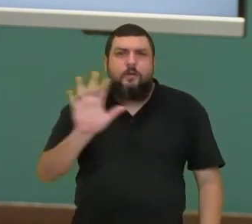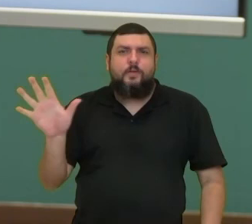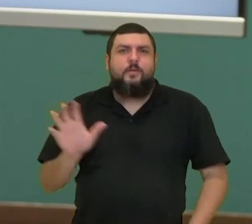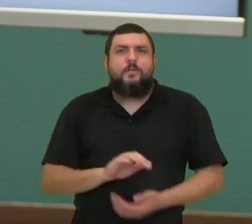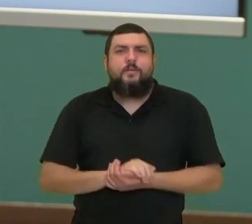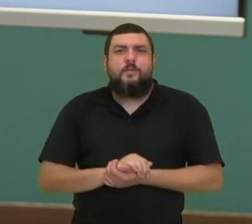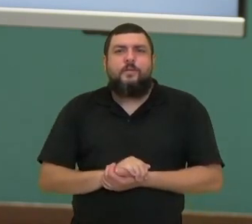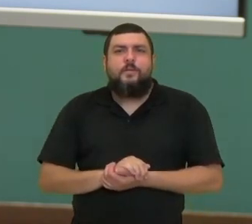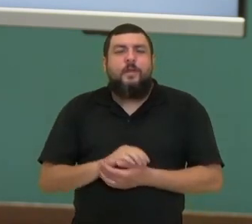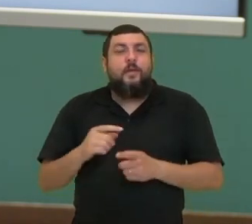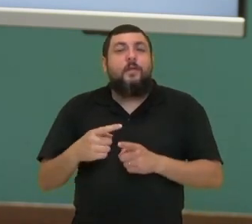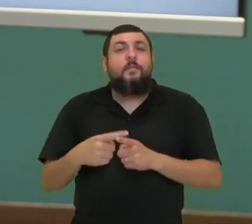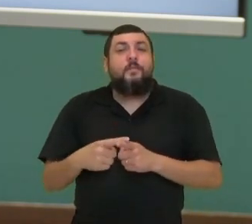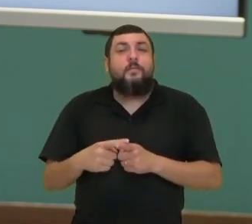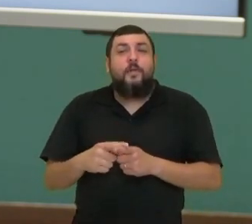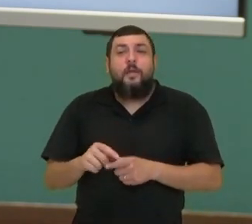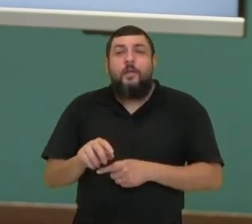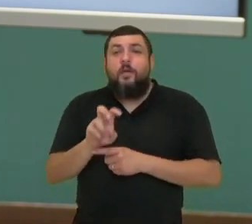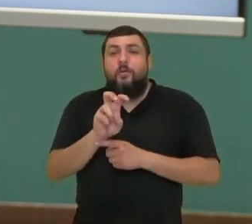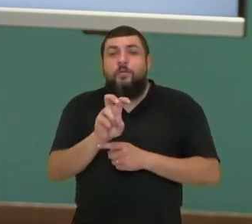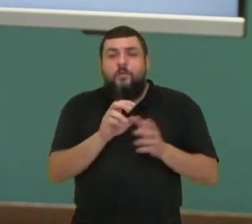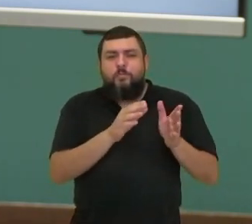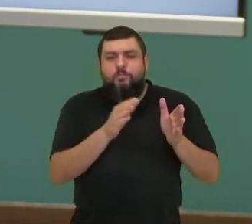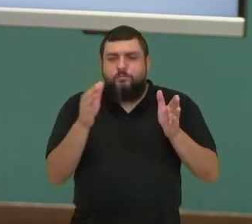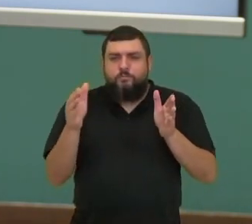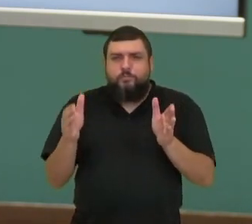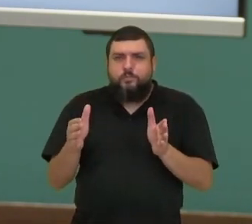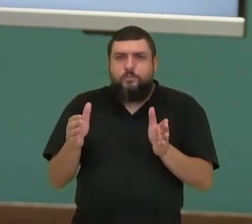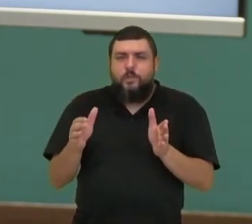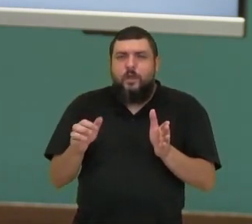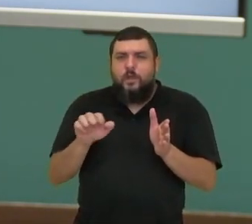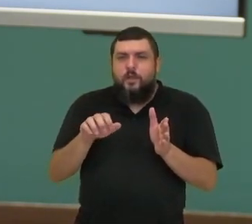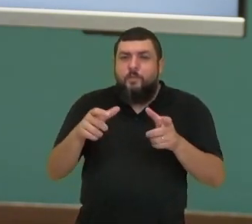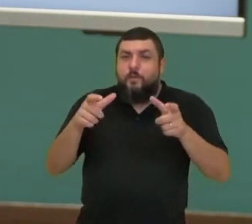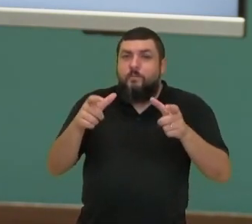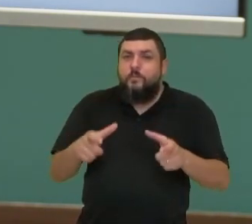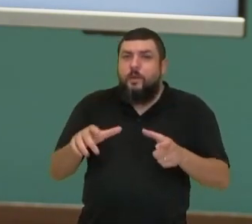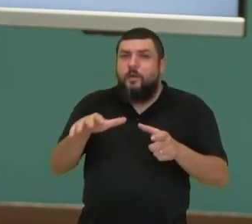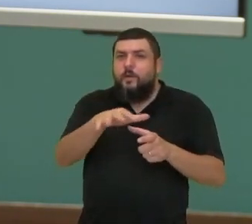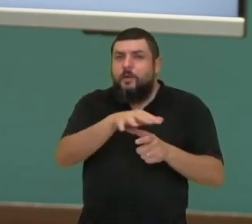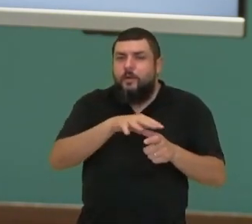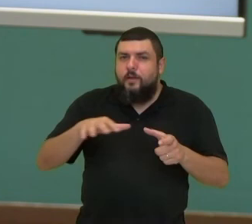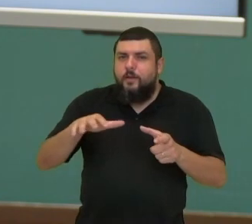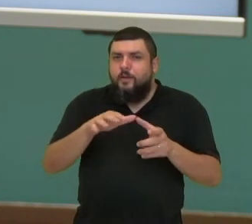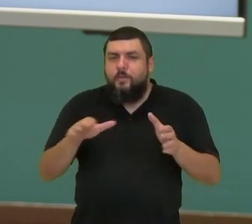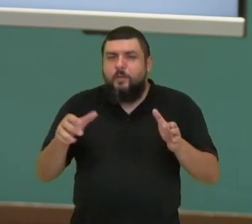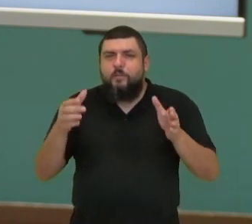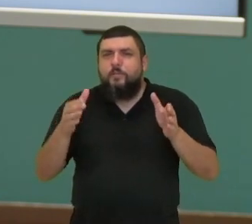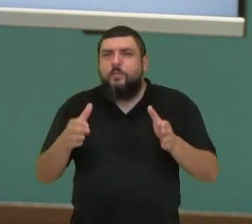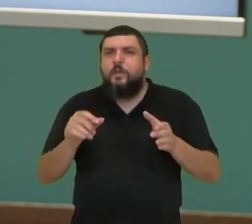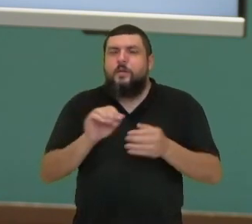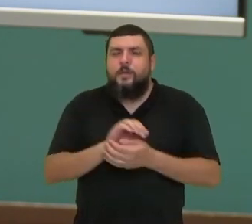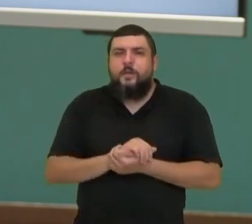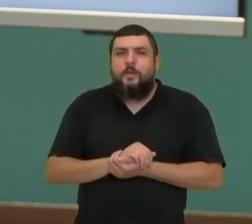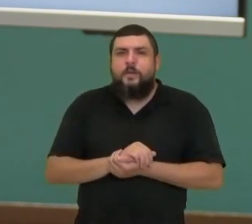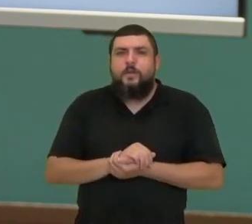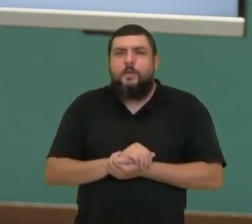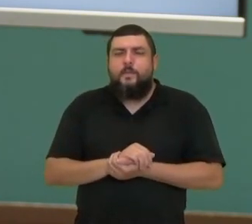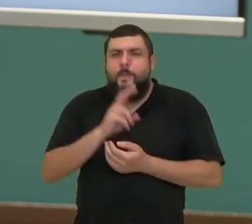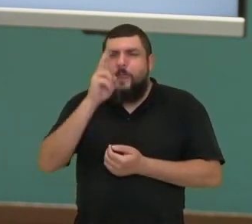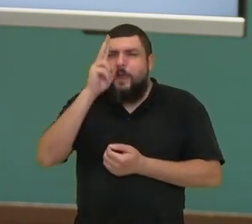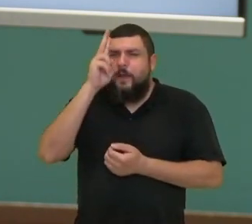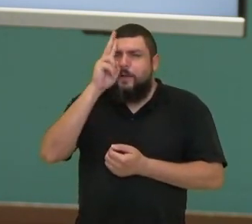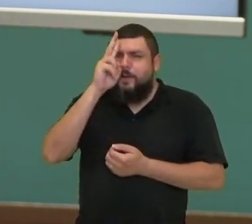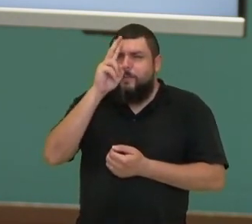o 5, ele faz parte do espaço amostral do lançamento de um dado. Lembra o que